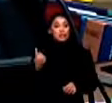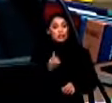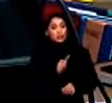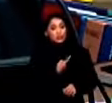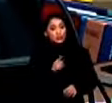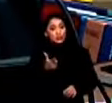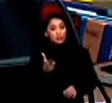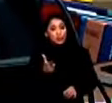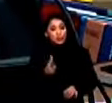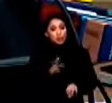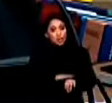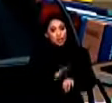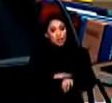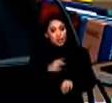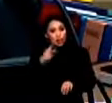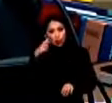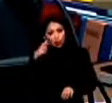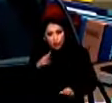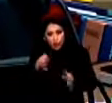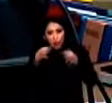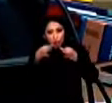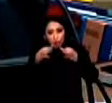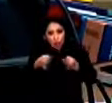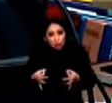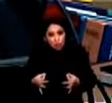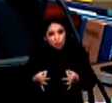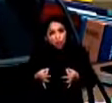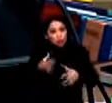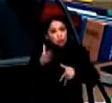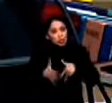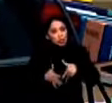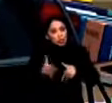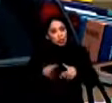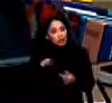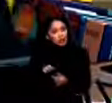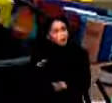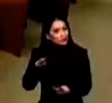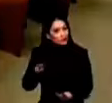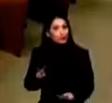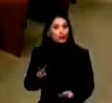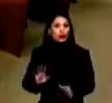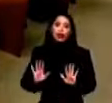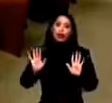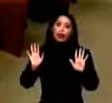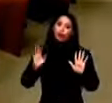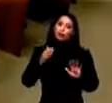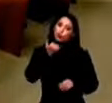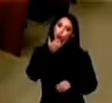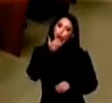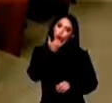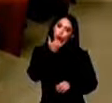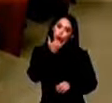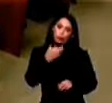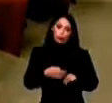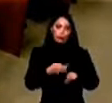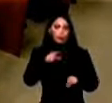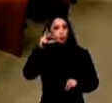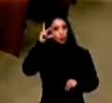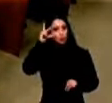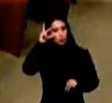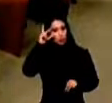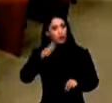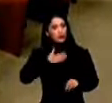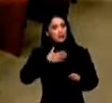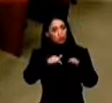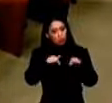para fazer a devida atenção nas sustentações orais que estão no plenário virtual. Não, isso eu não concordo. Desculpe, ministro André. O meu gabinete tem